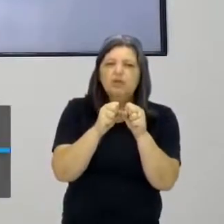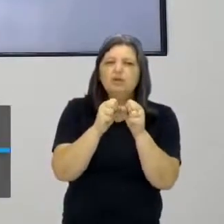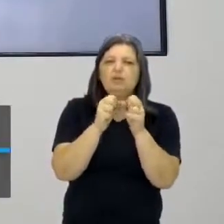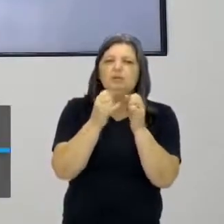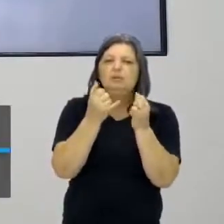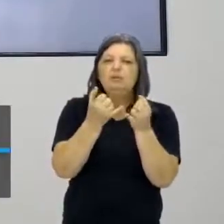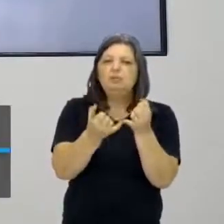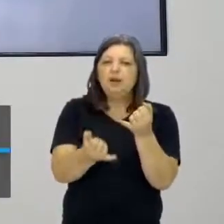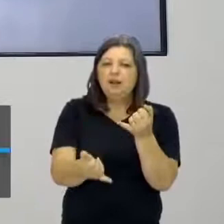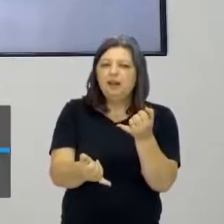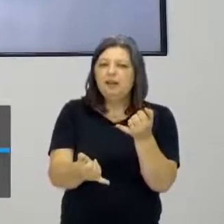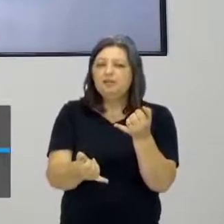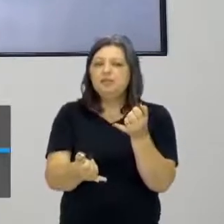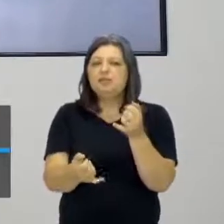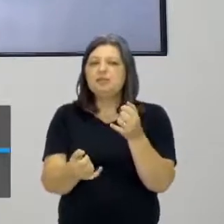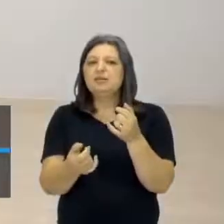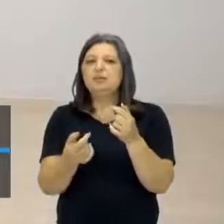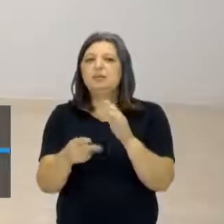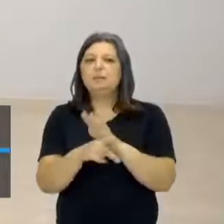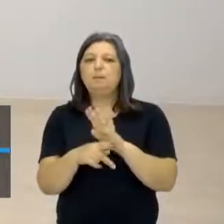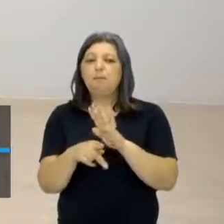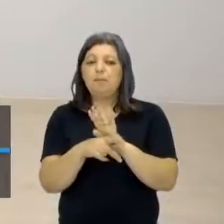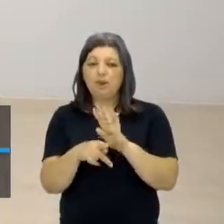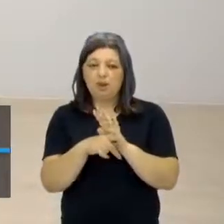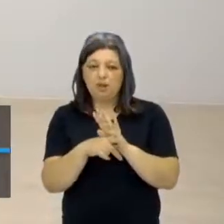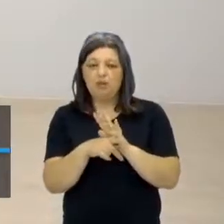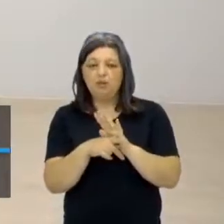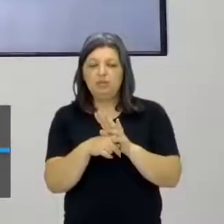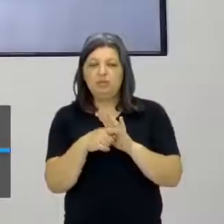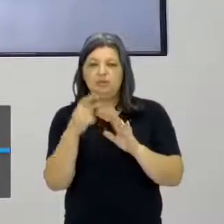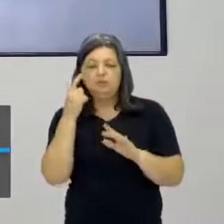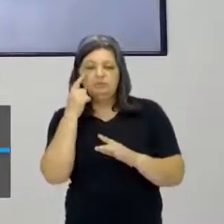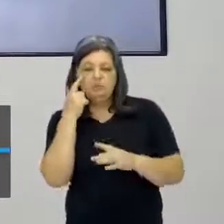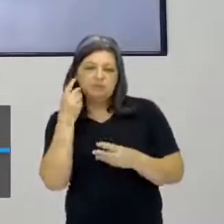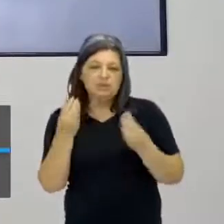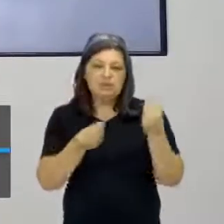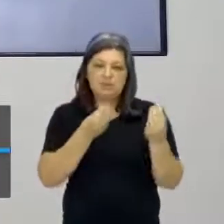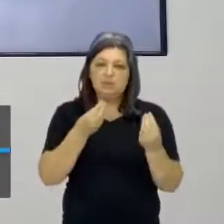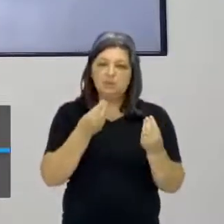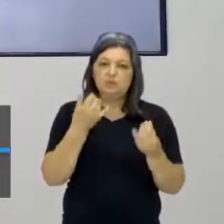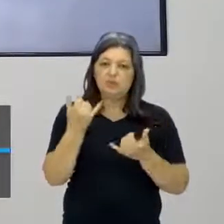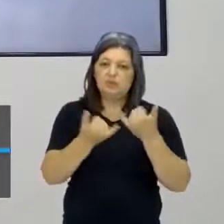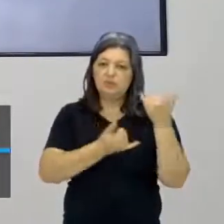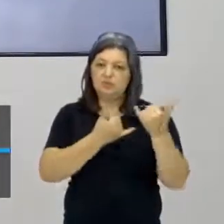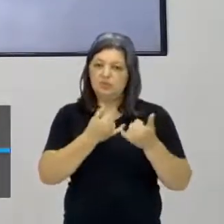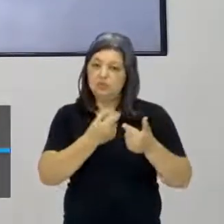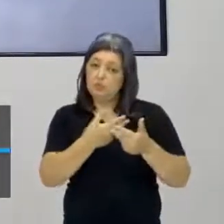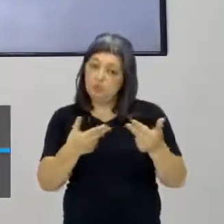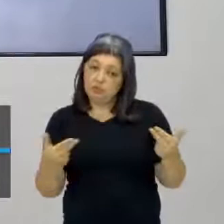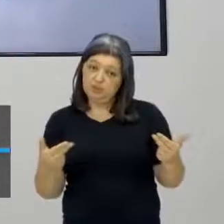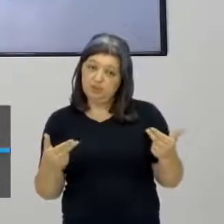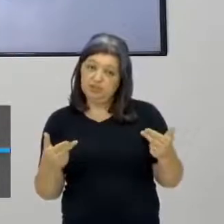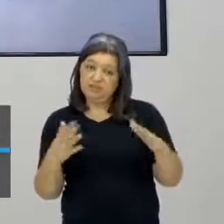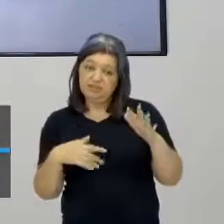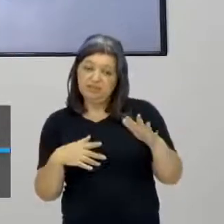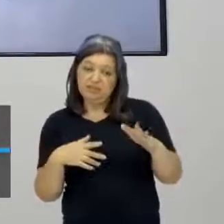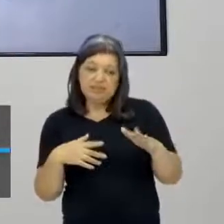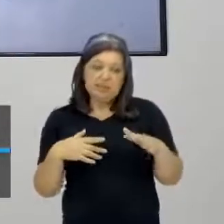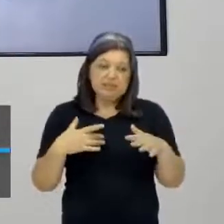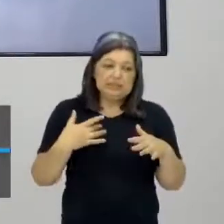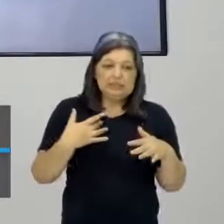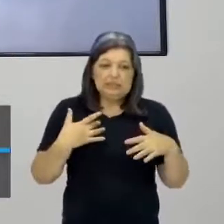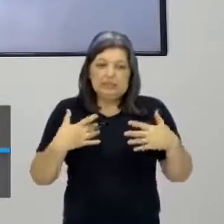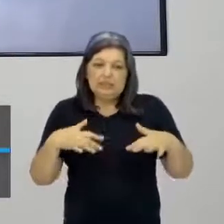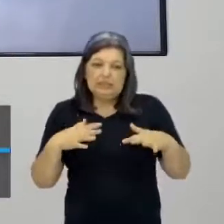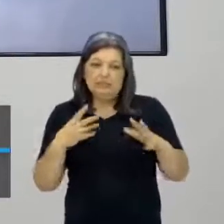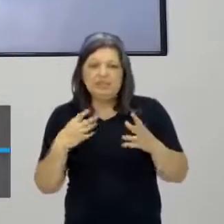imagem. Falaram descontração aqui. Isso, cabe, né, exato. Ele está se descontraindo, está se divertindo com alguma coisa que pode ser desconfortável, mas